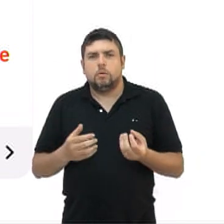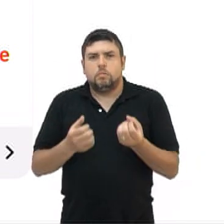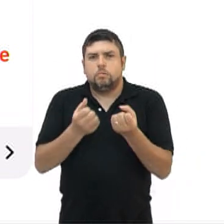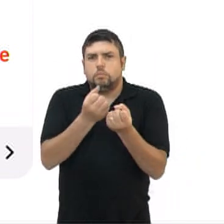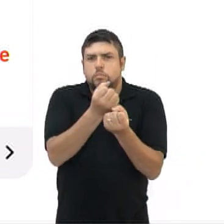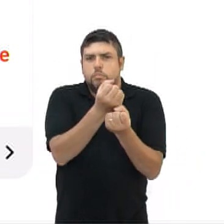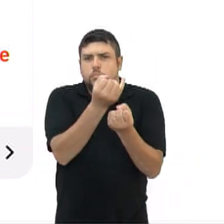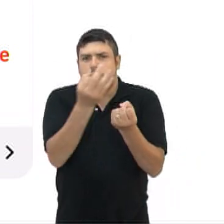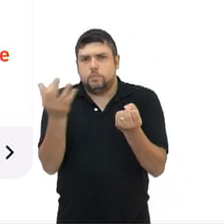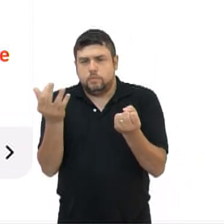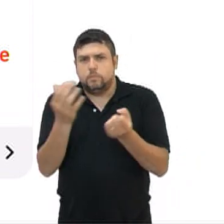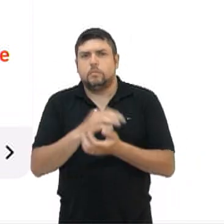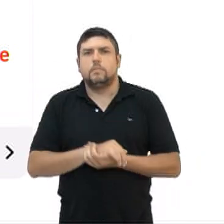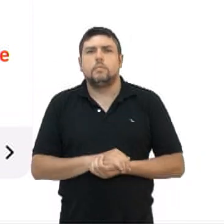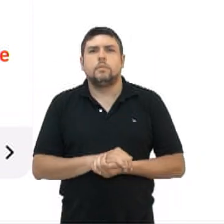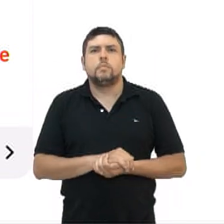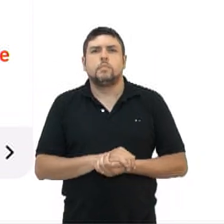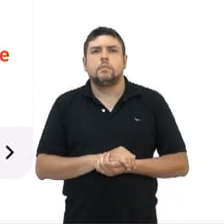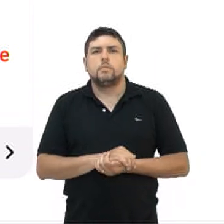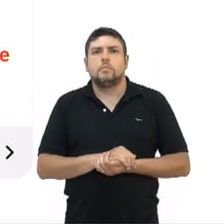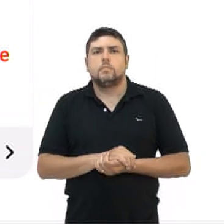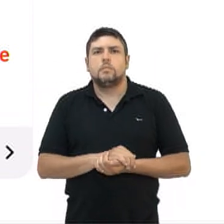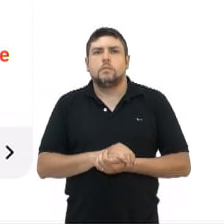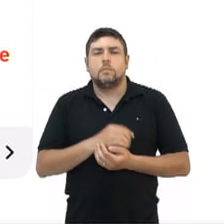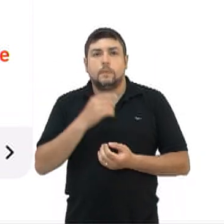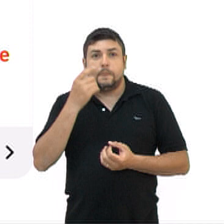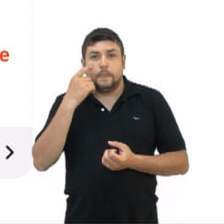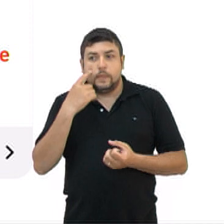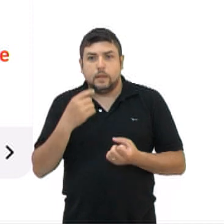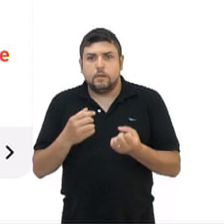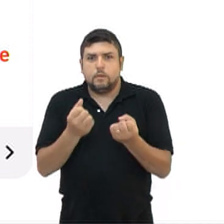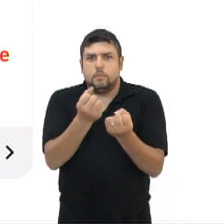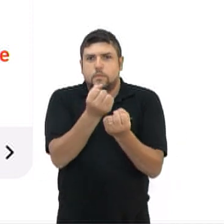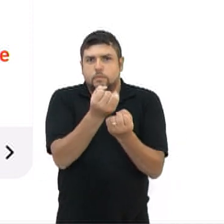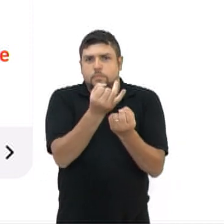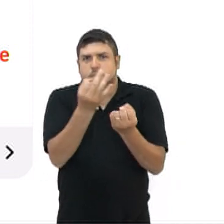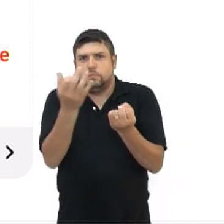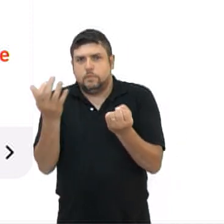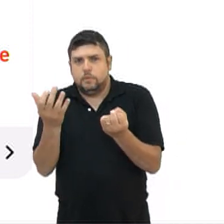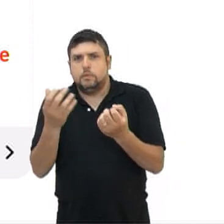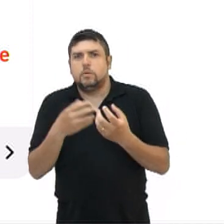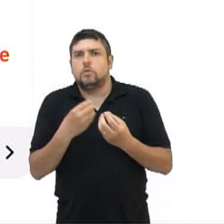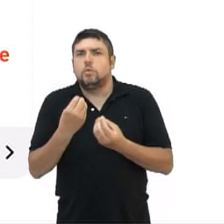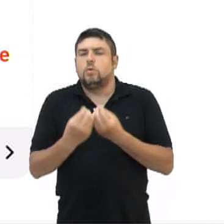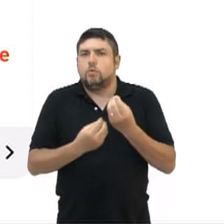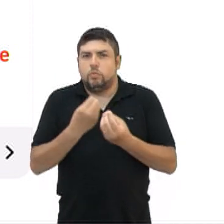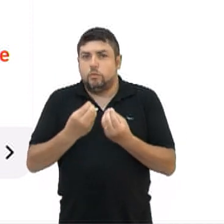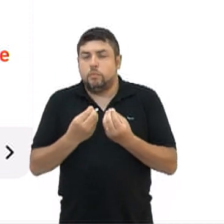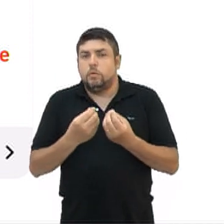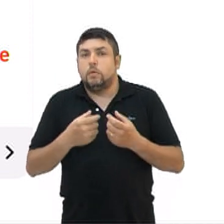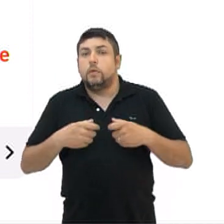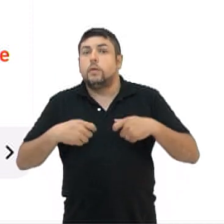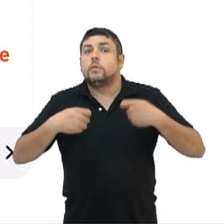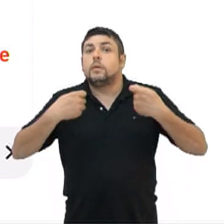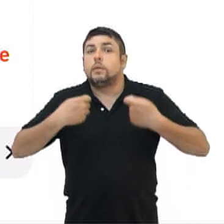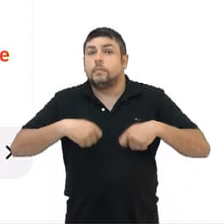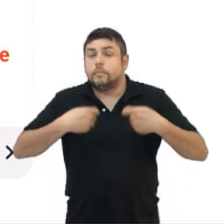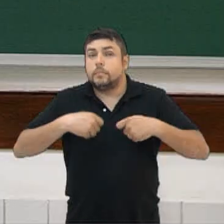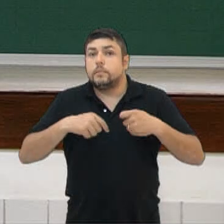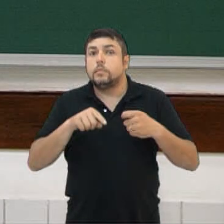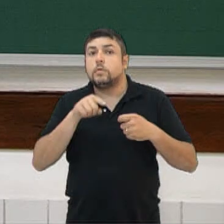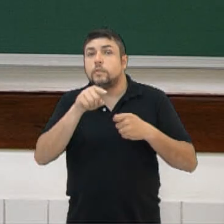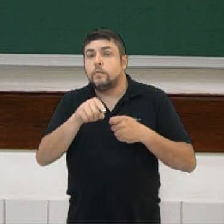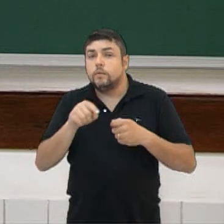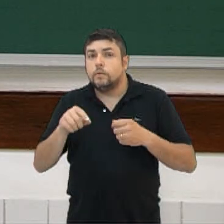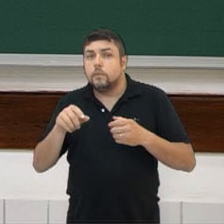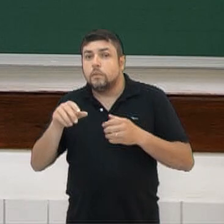Atenção! Olha só, as propriedades, é importante que você mantenha elas em algum lugar onde você possa